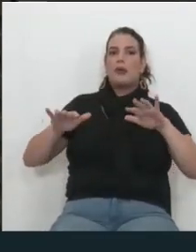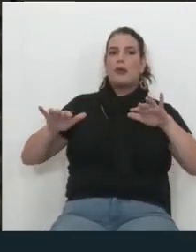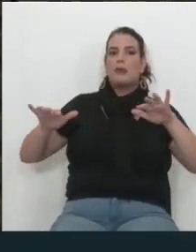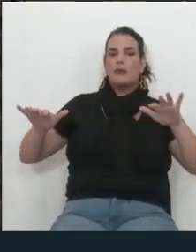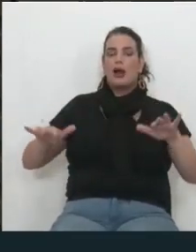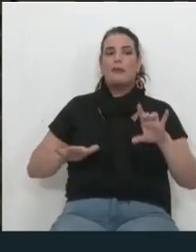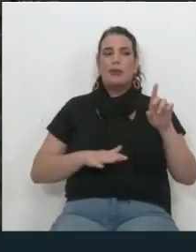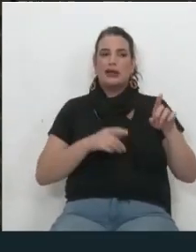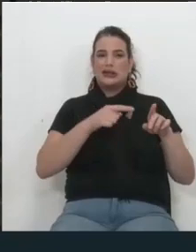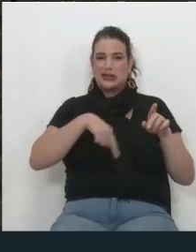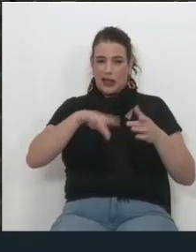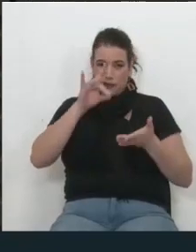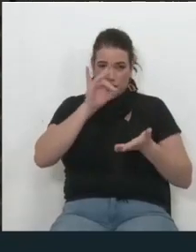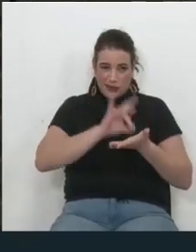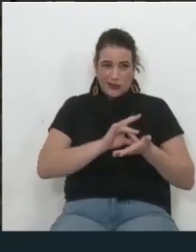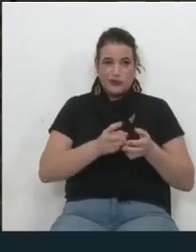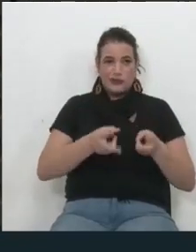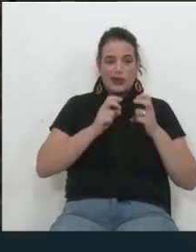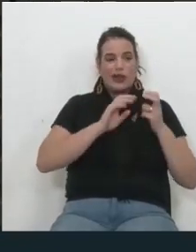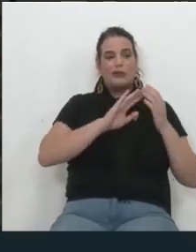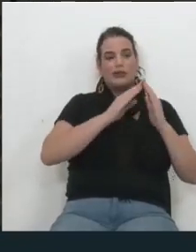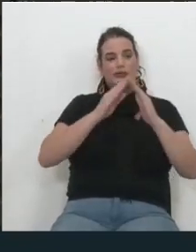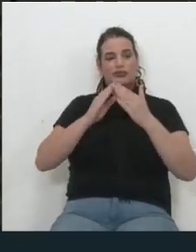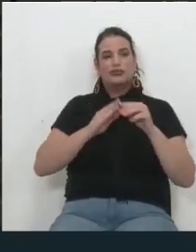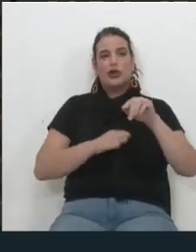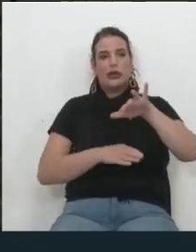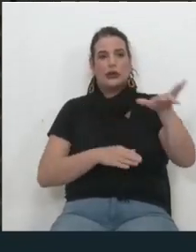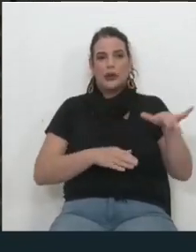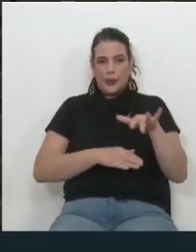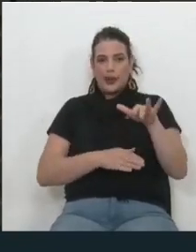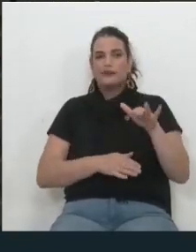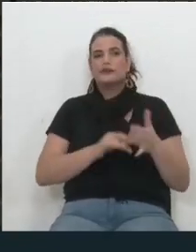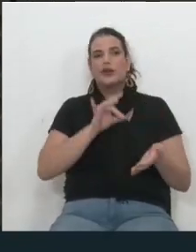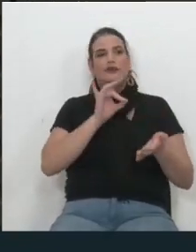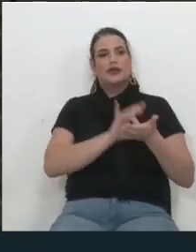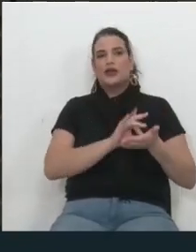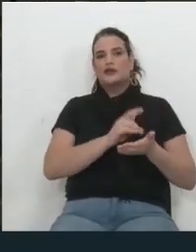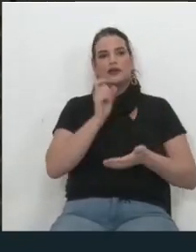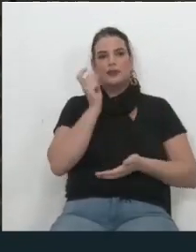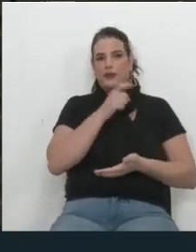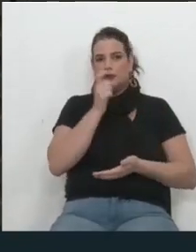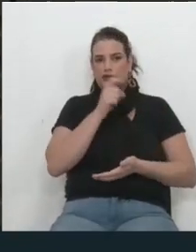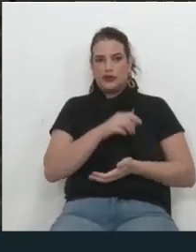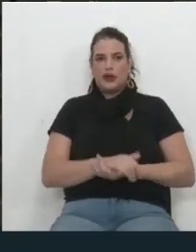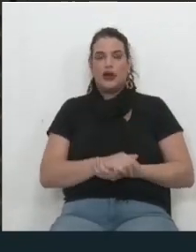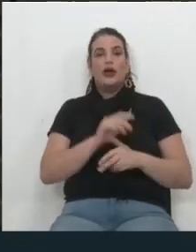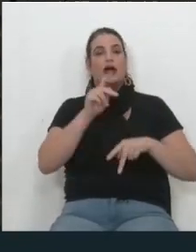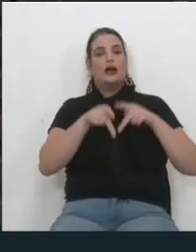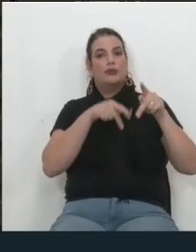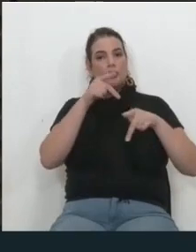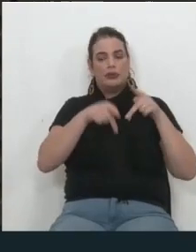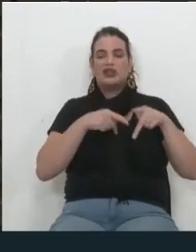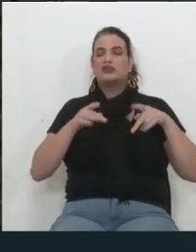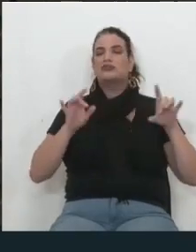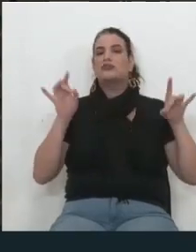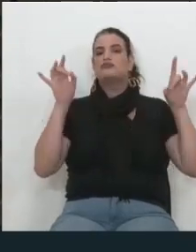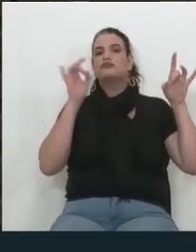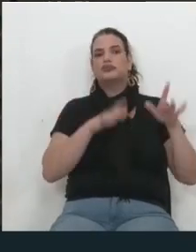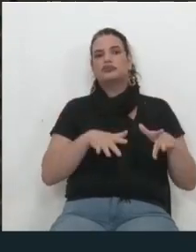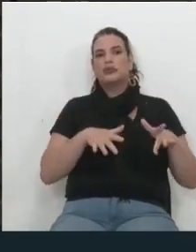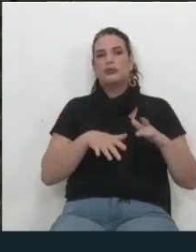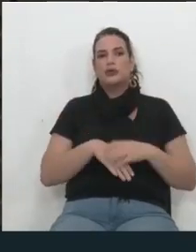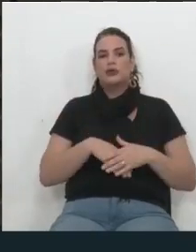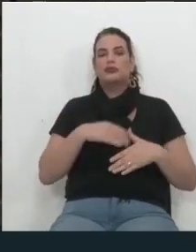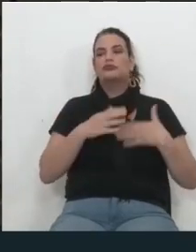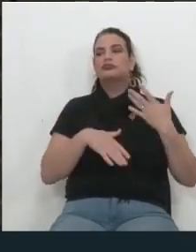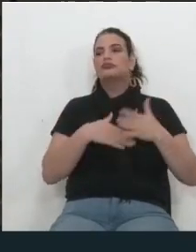gente percebe que na periferia da cidade a realidade é outra. A população está jogada ao relento, seja com